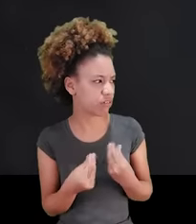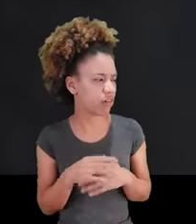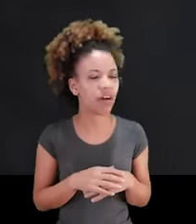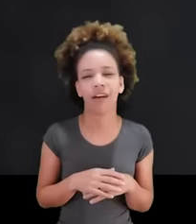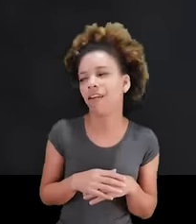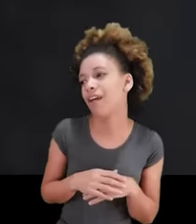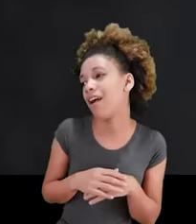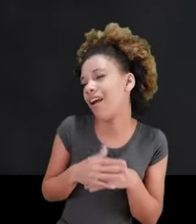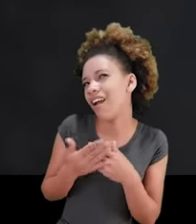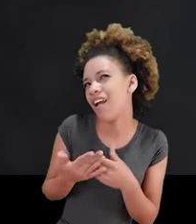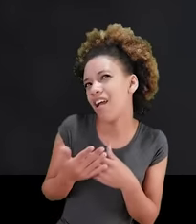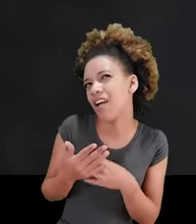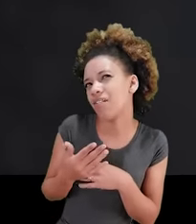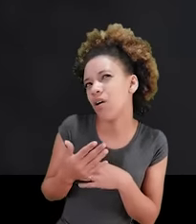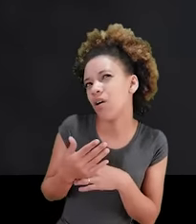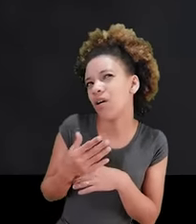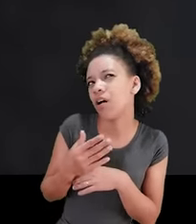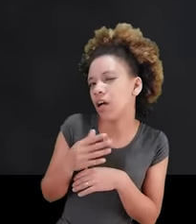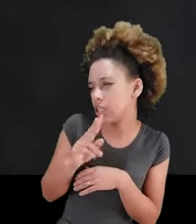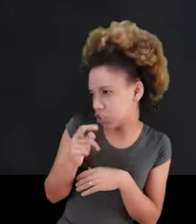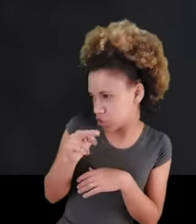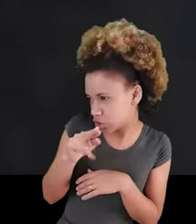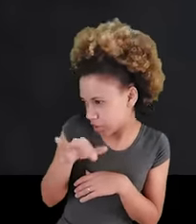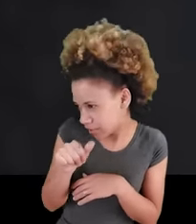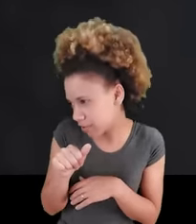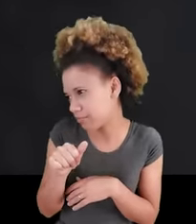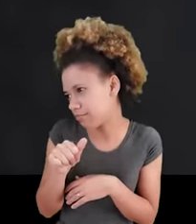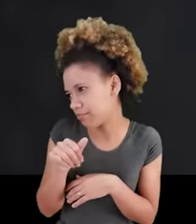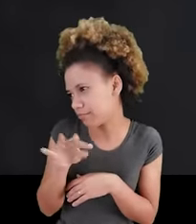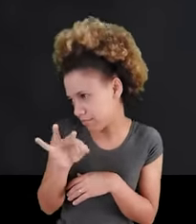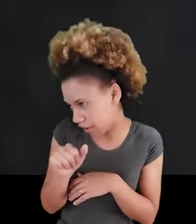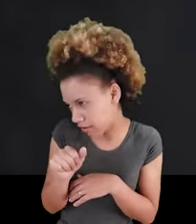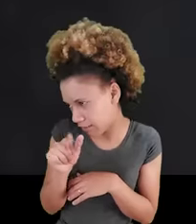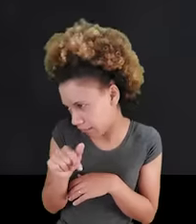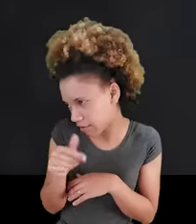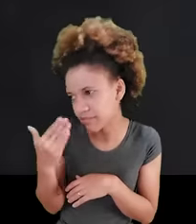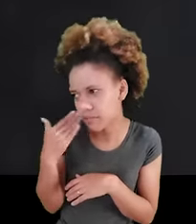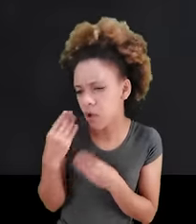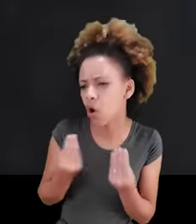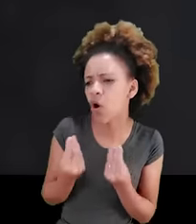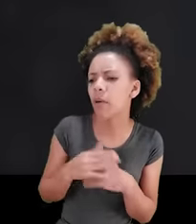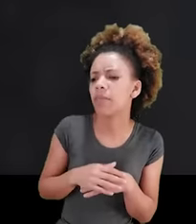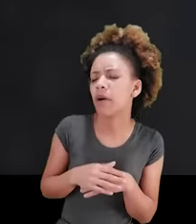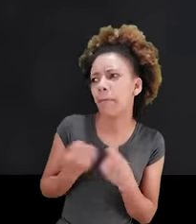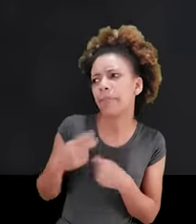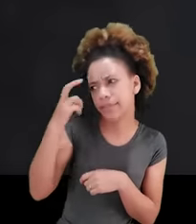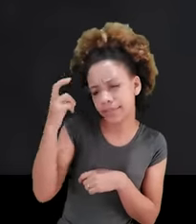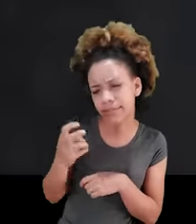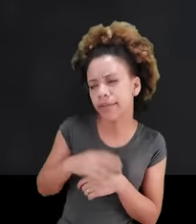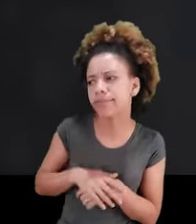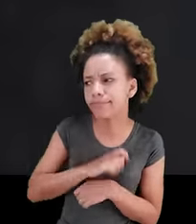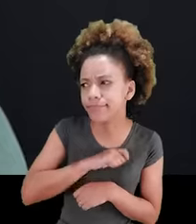É o chamado orientar. Tens de te orientar. Percebes? Tens de te orientar. É impossível. Como assim não estás a orientar? Tens que ser esperto, né? É um bocadinho